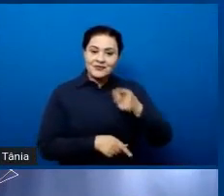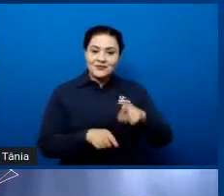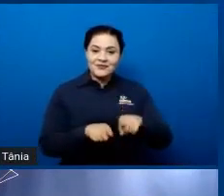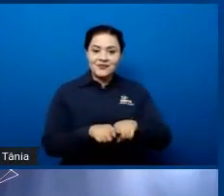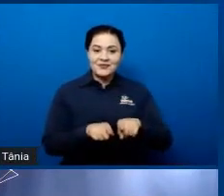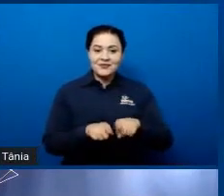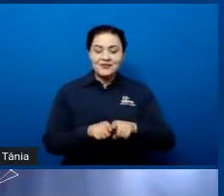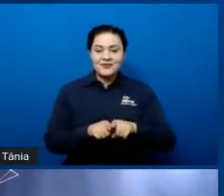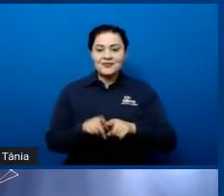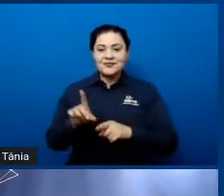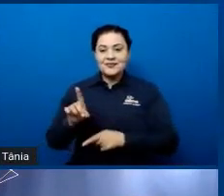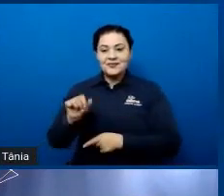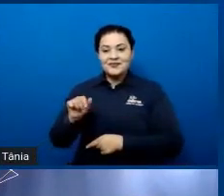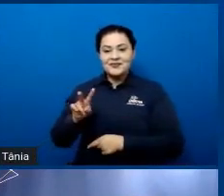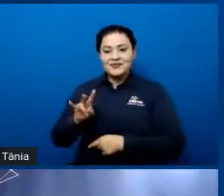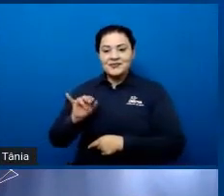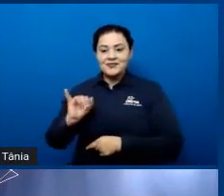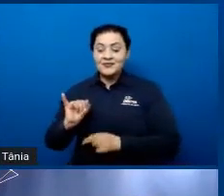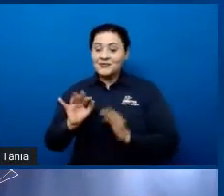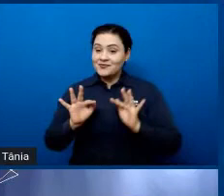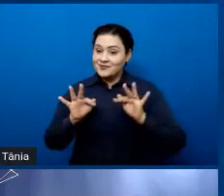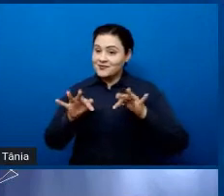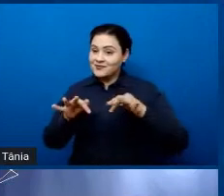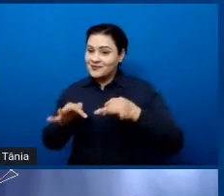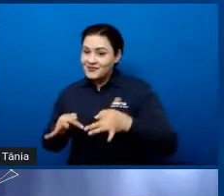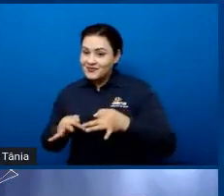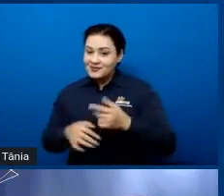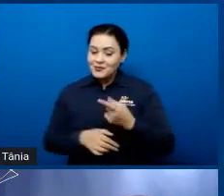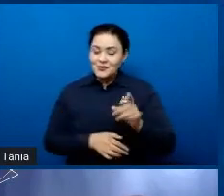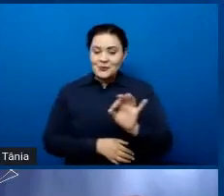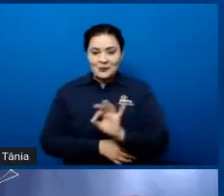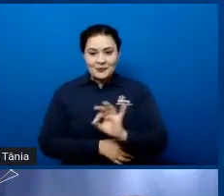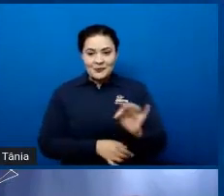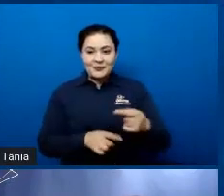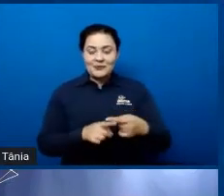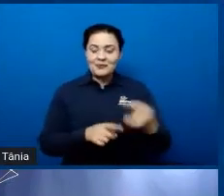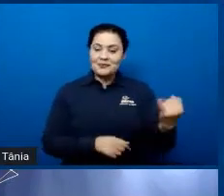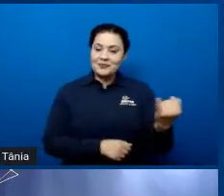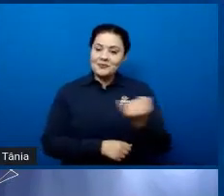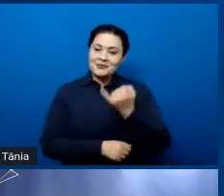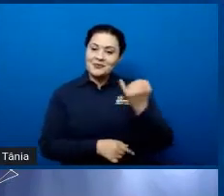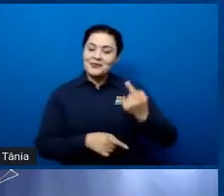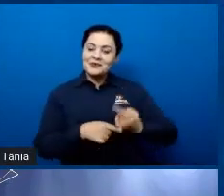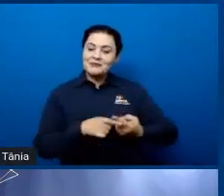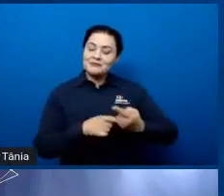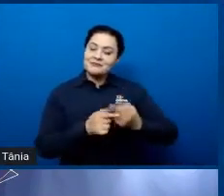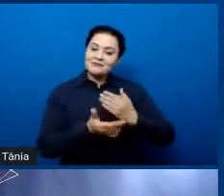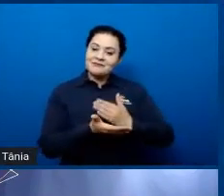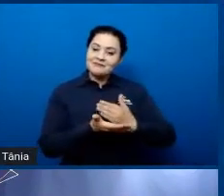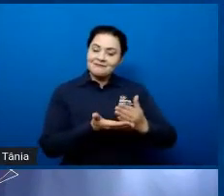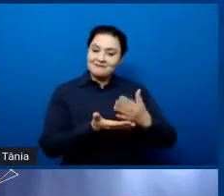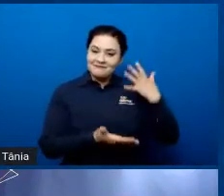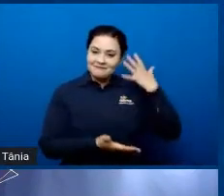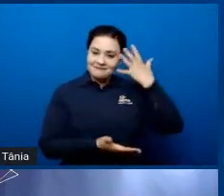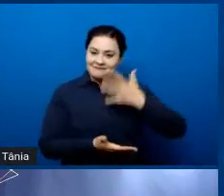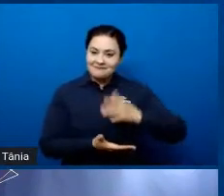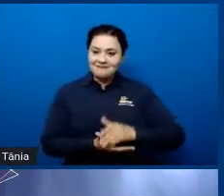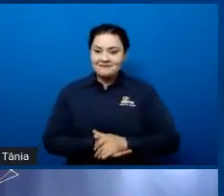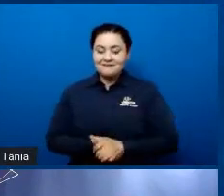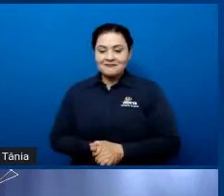lógico, o Davi fica no final, não por último, mas importante, né, para daí ele começar a falar.